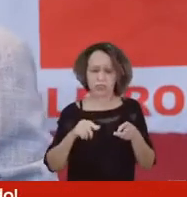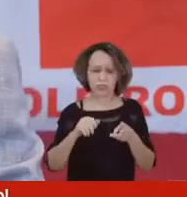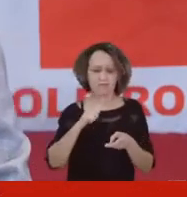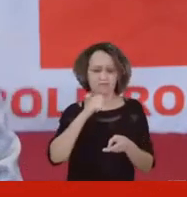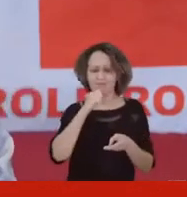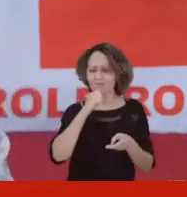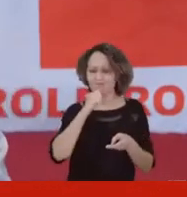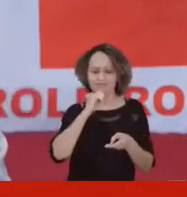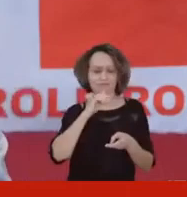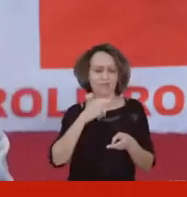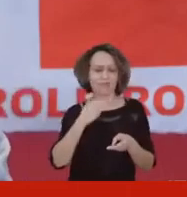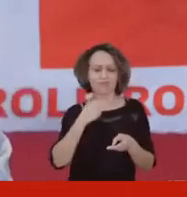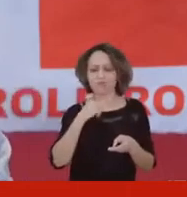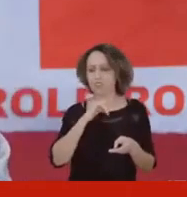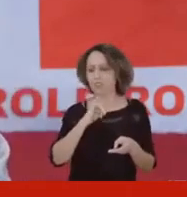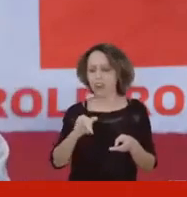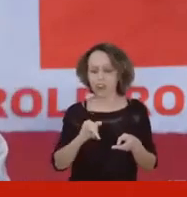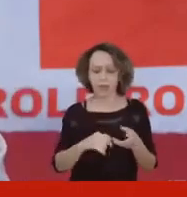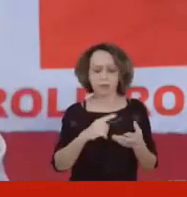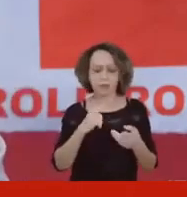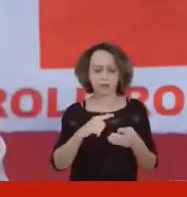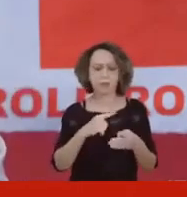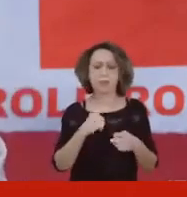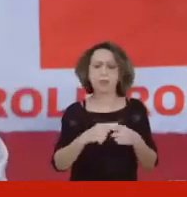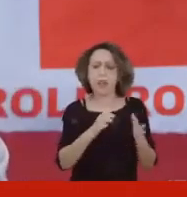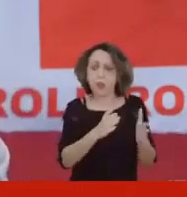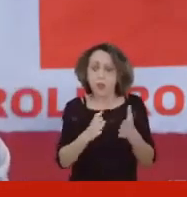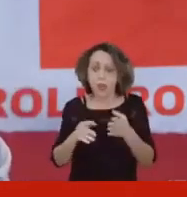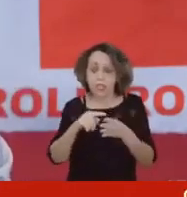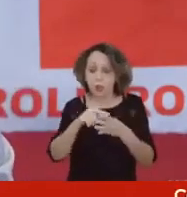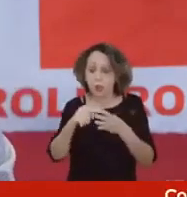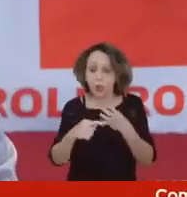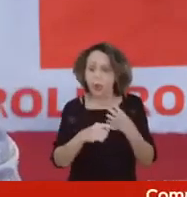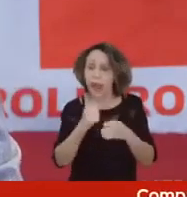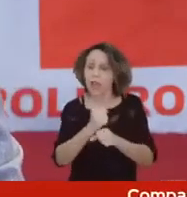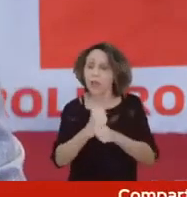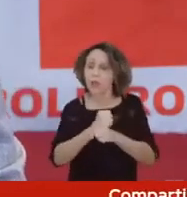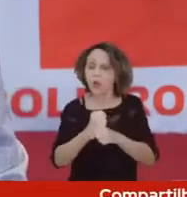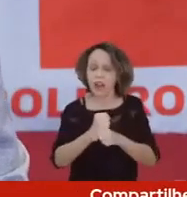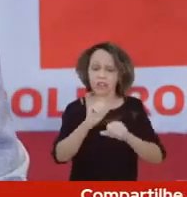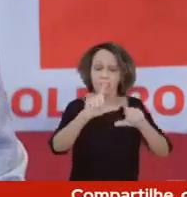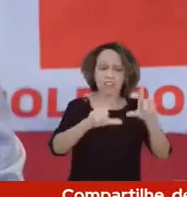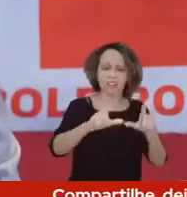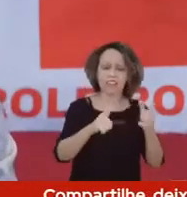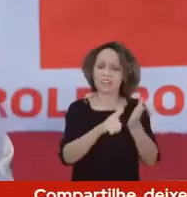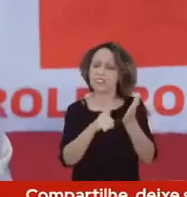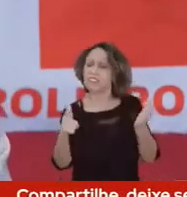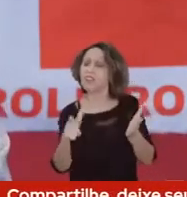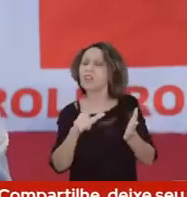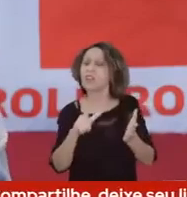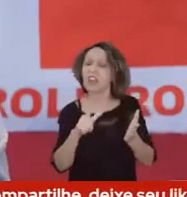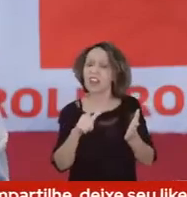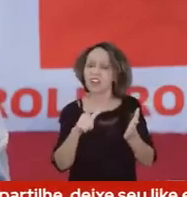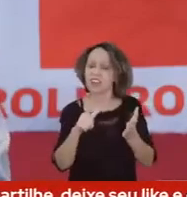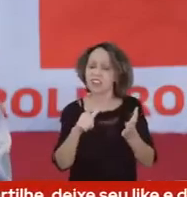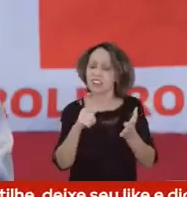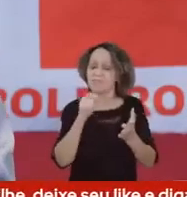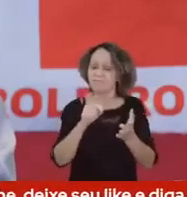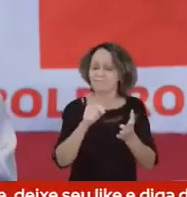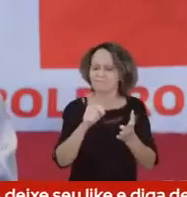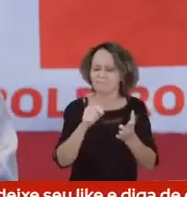imprensa brasileira foi refém das mentiras do Moro, das mentiras do Delanhol e das mentiras da Lava